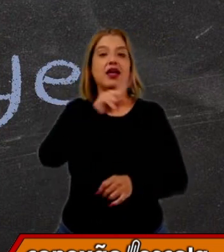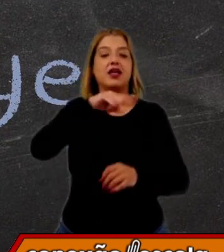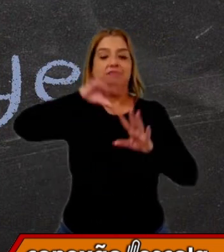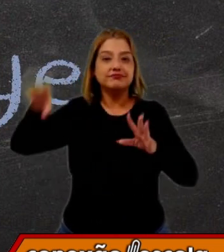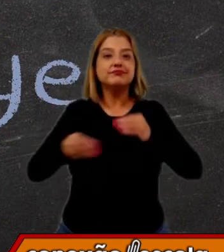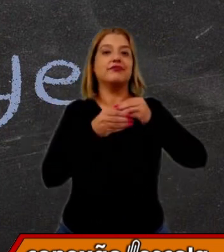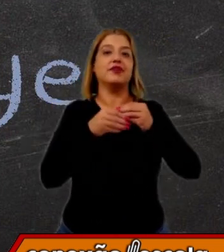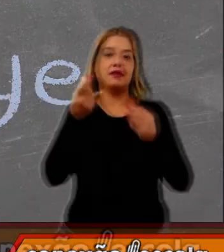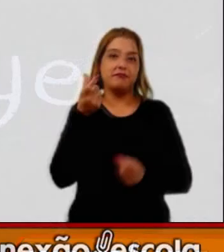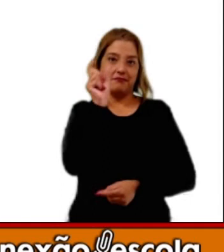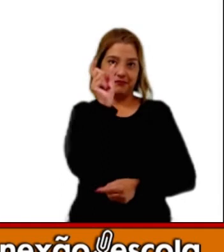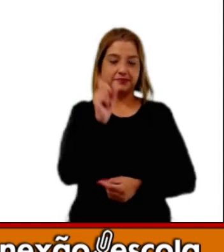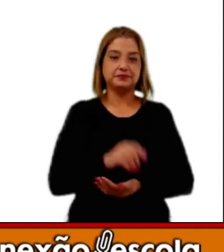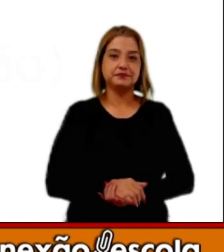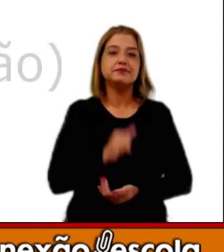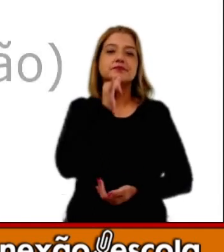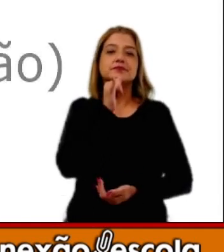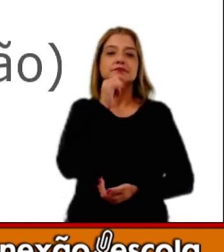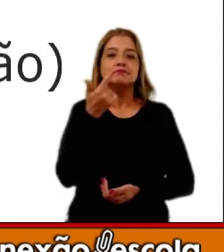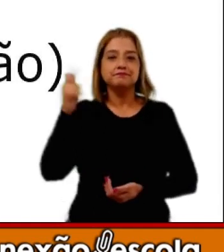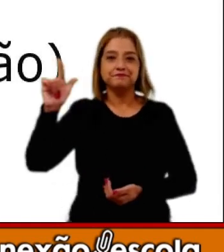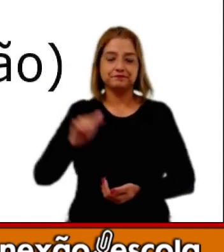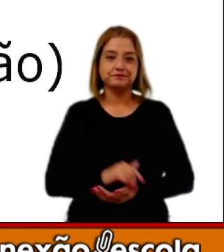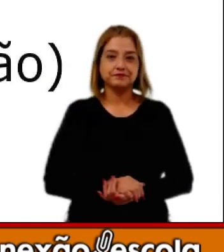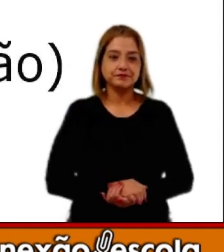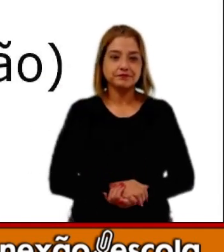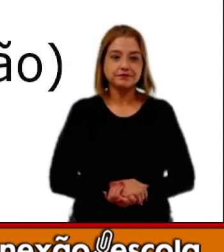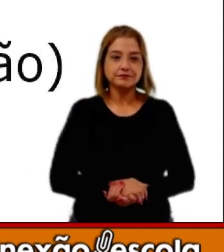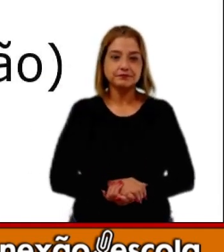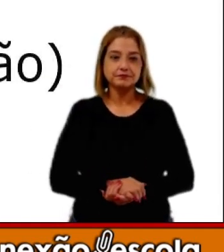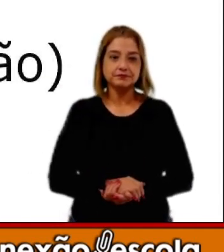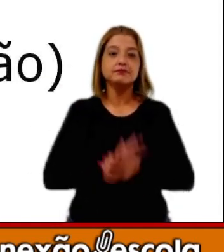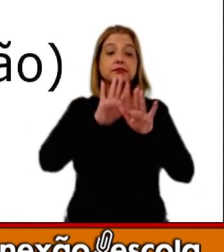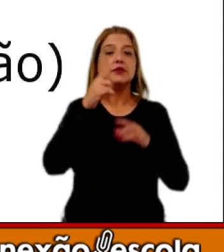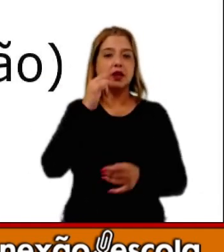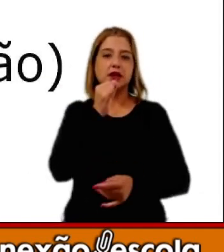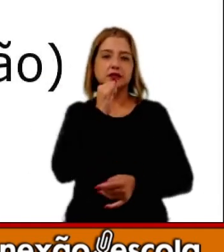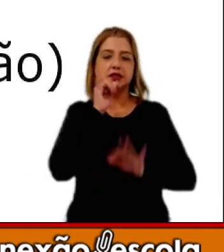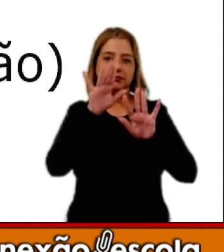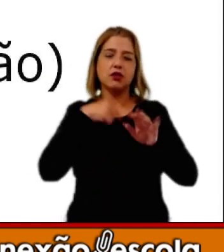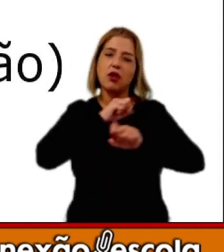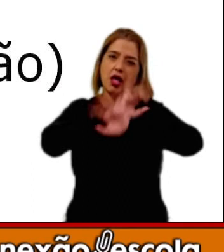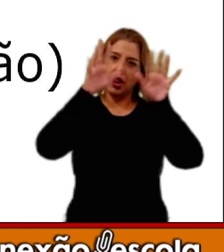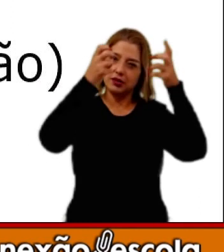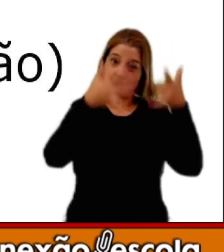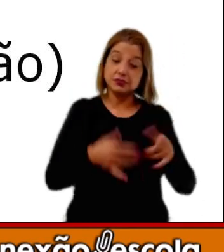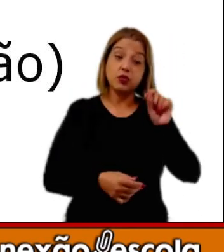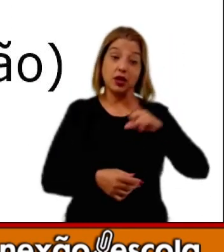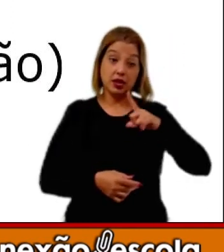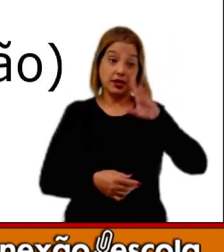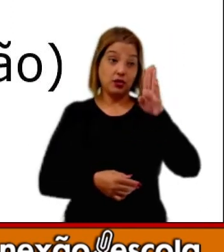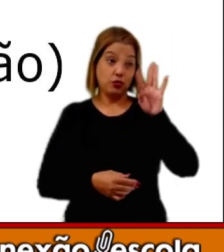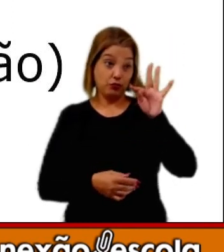conectivo vamos para um próximo exemplo veja bem então antes de preço exemplo eu quero só deixar claro nós temos